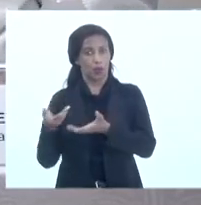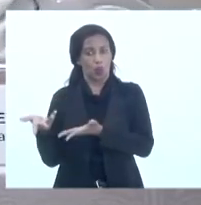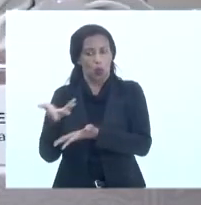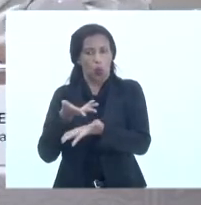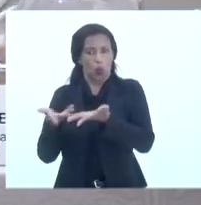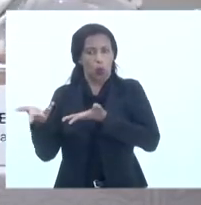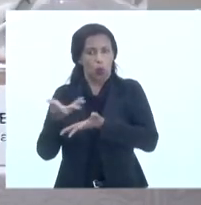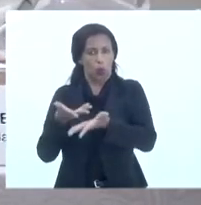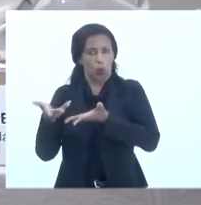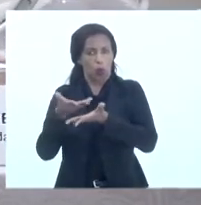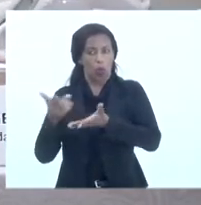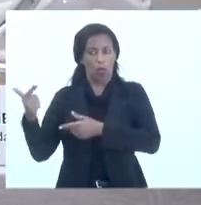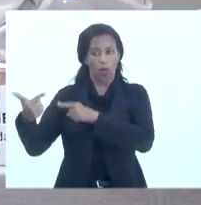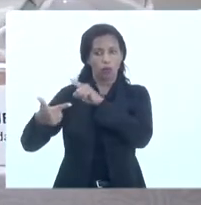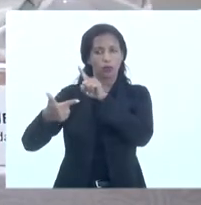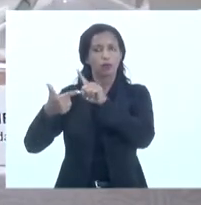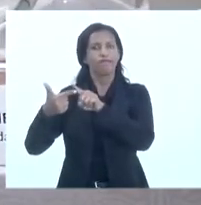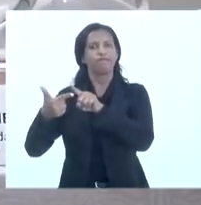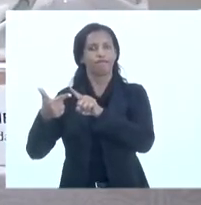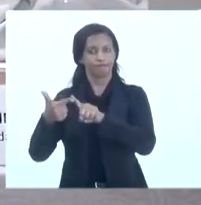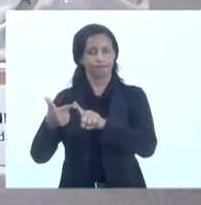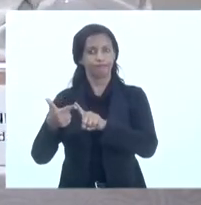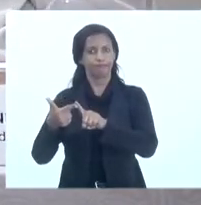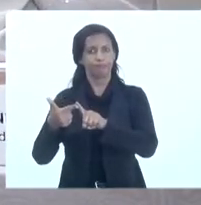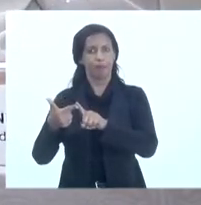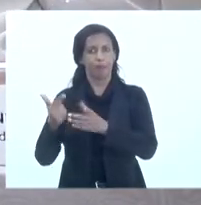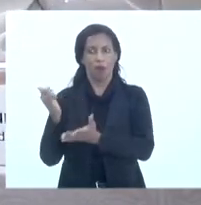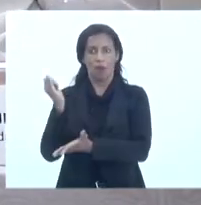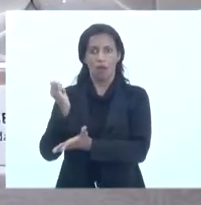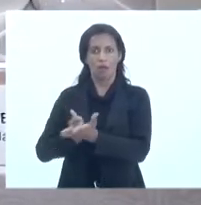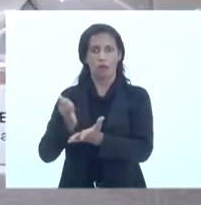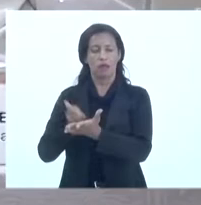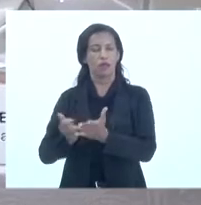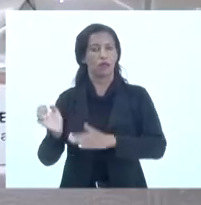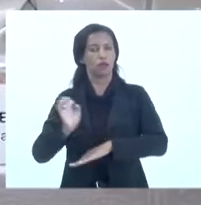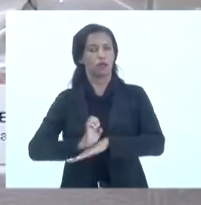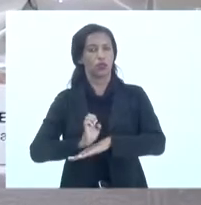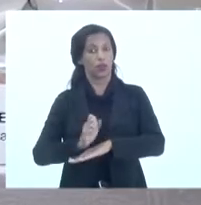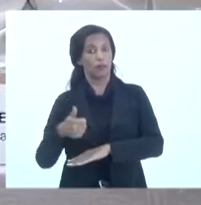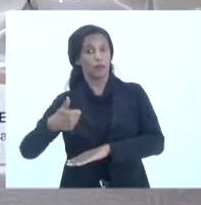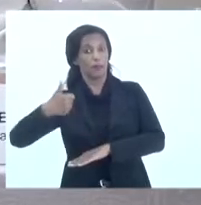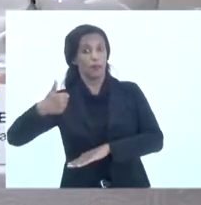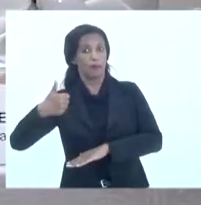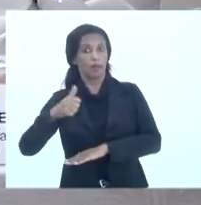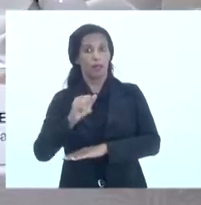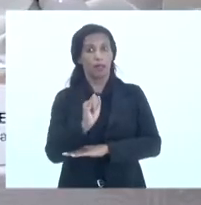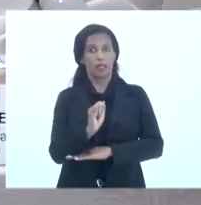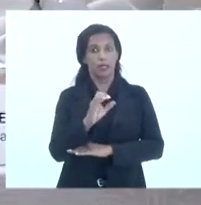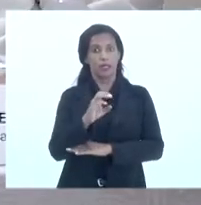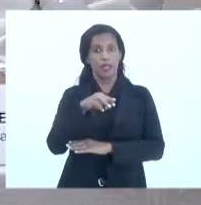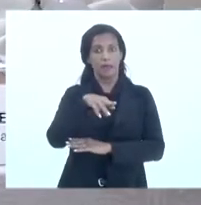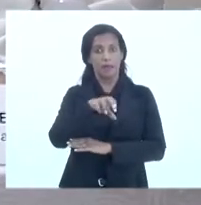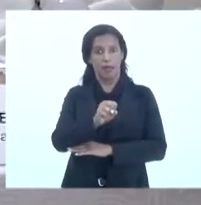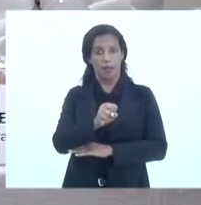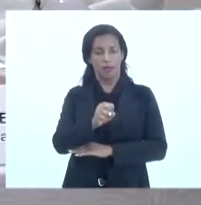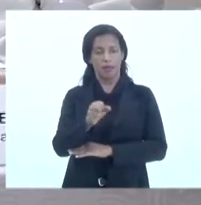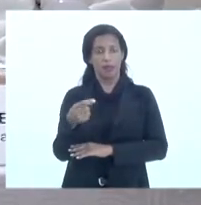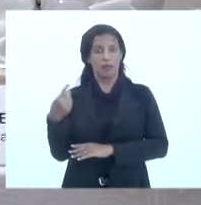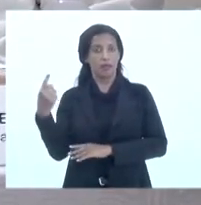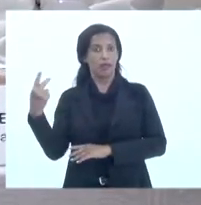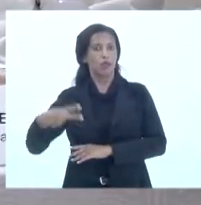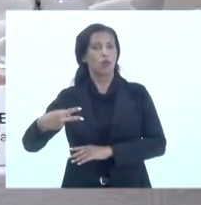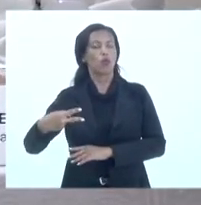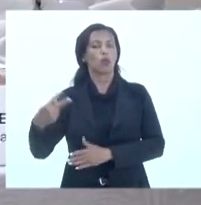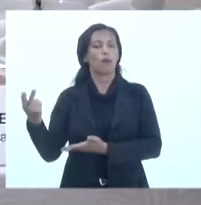Sergei, é a segunda maior receita do Estado. Primeiro é o ICMS. E dos royalties,